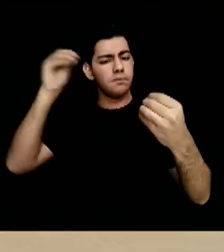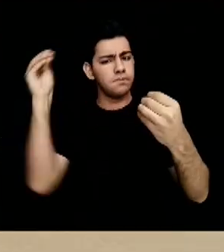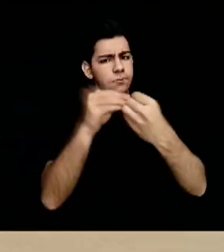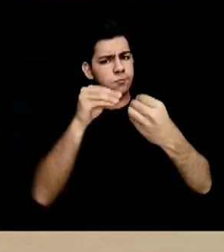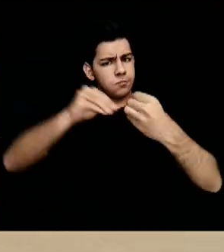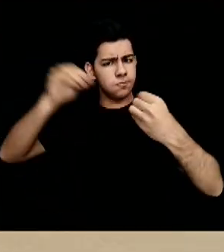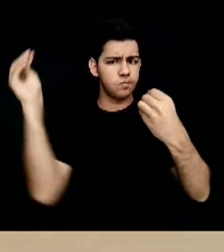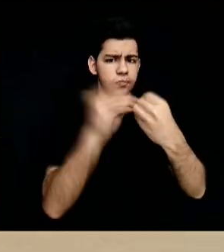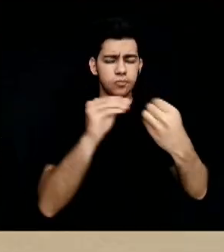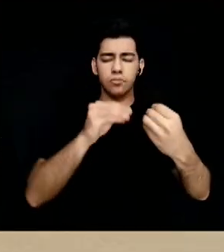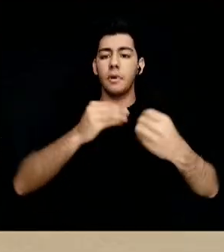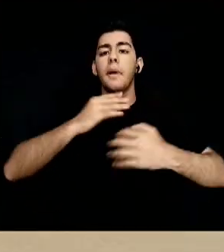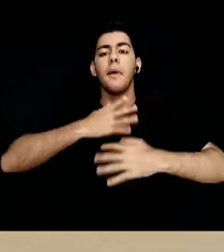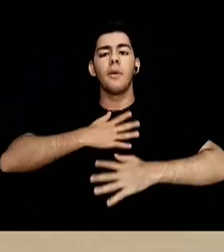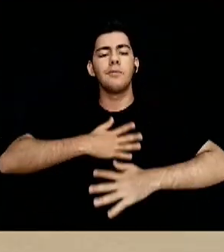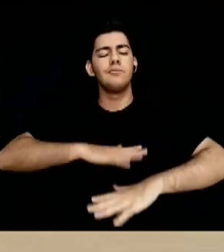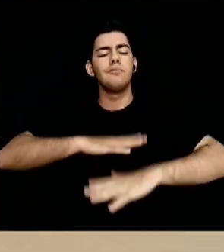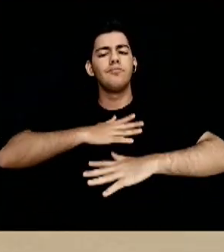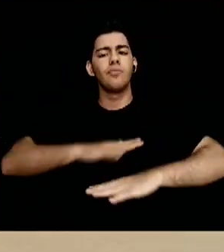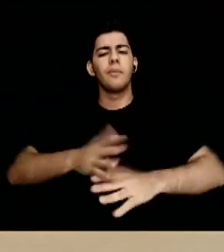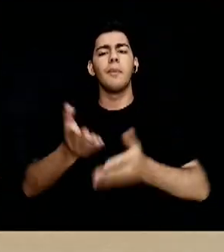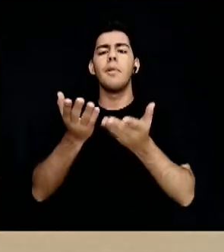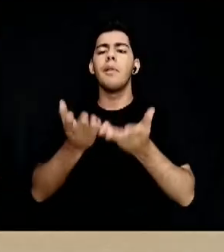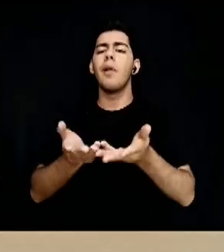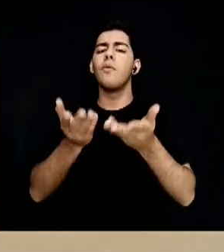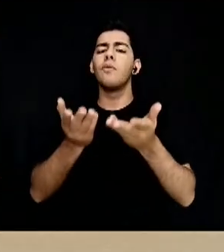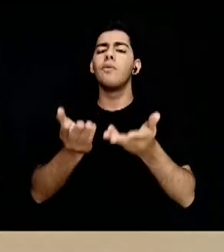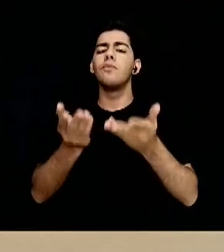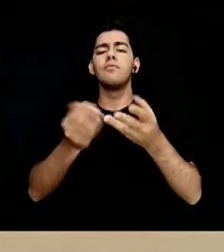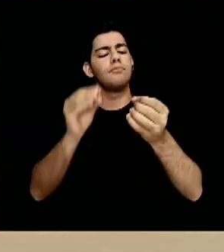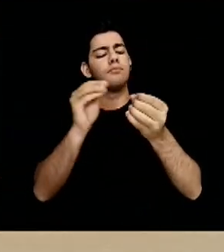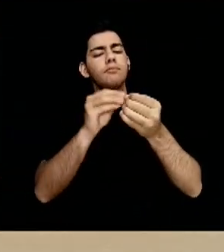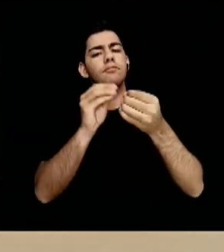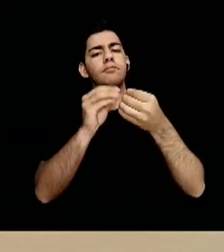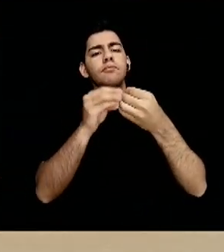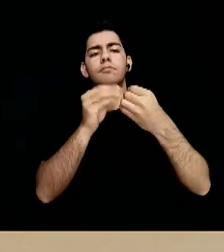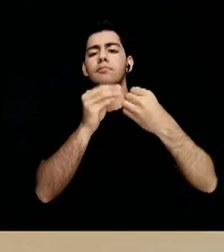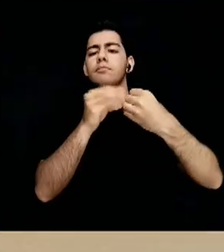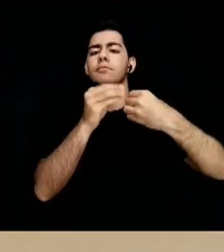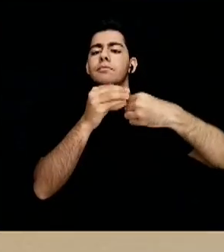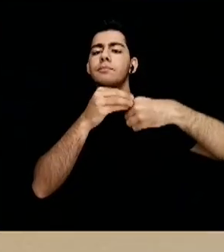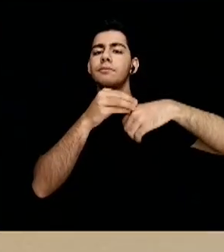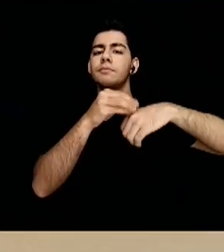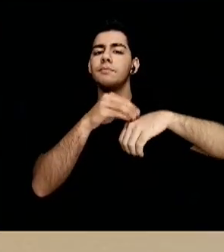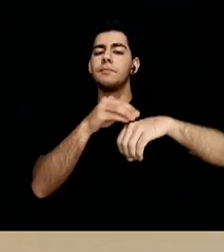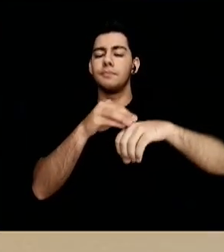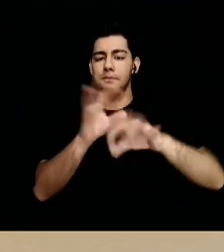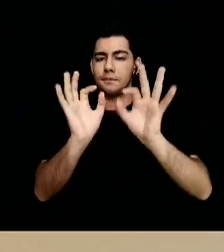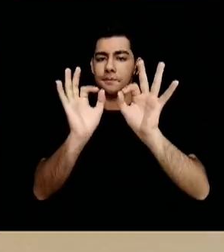Então, primeiro você aplica a tinta, né? Isso, ó, aplico